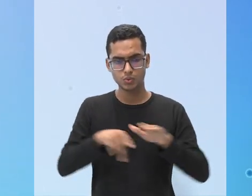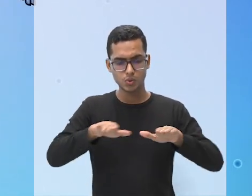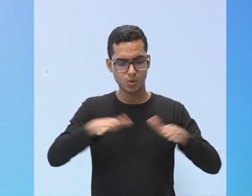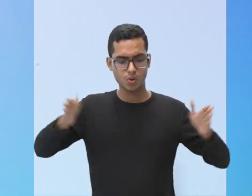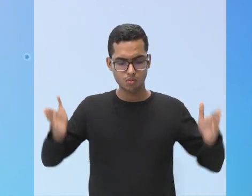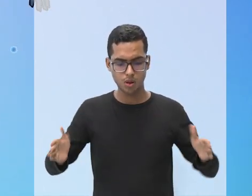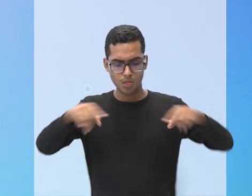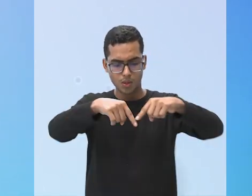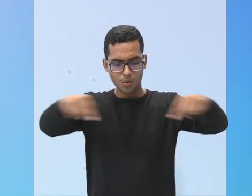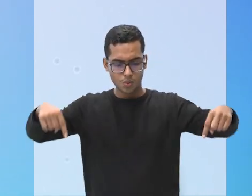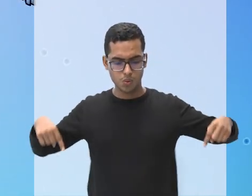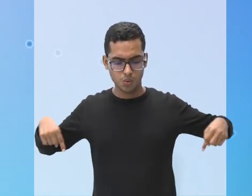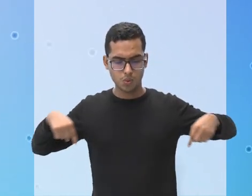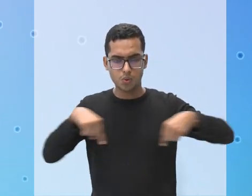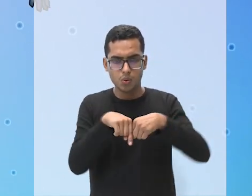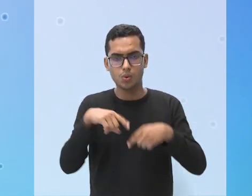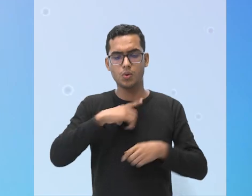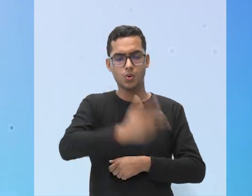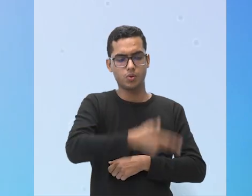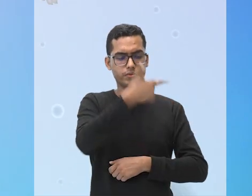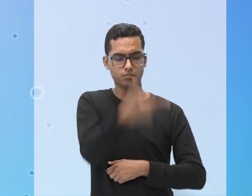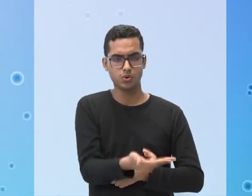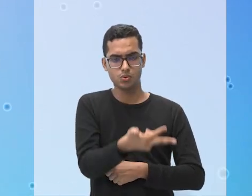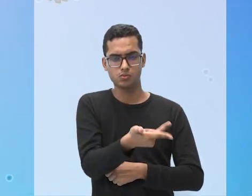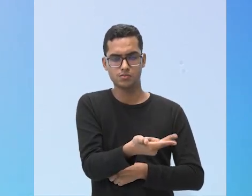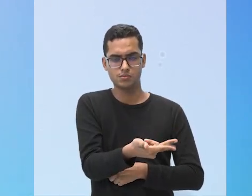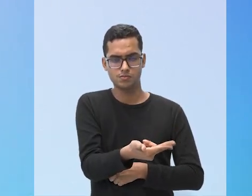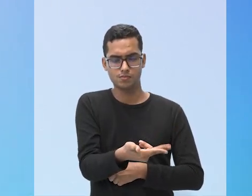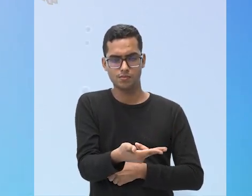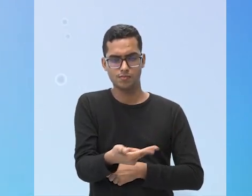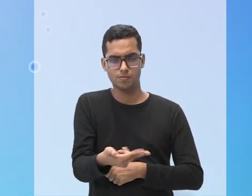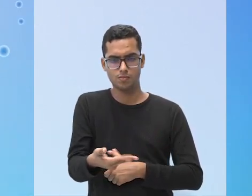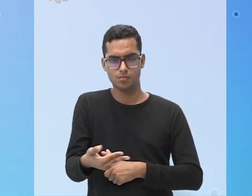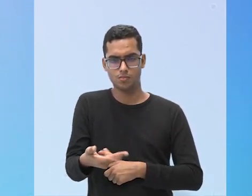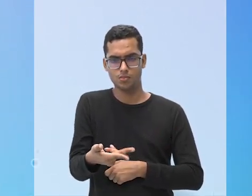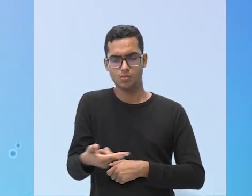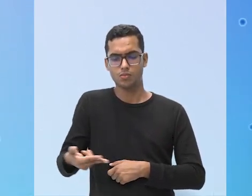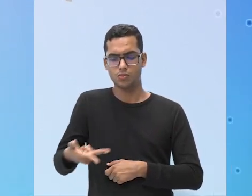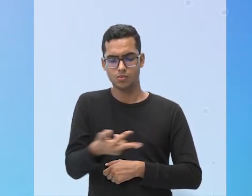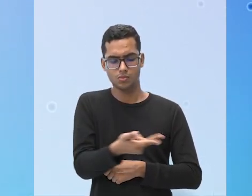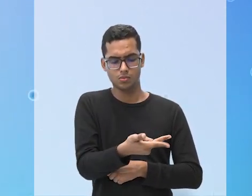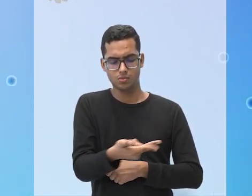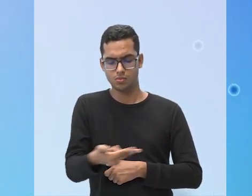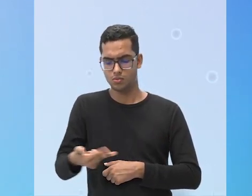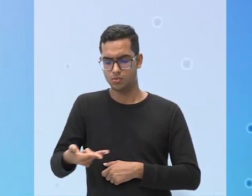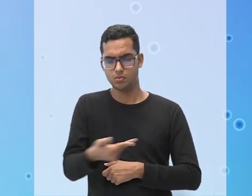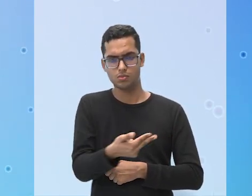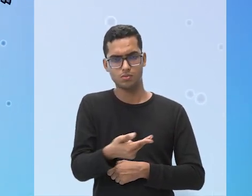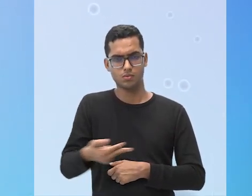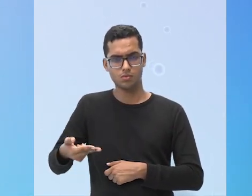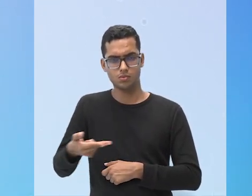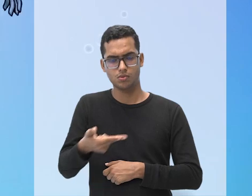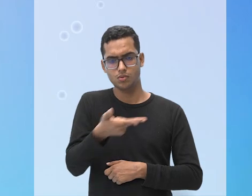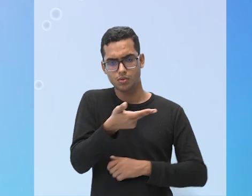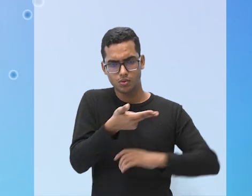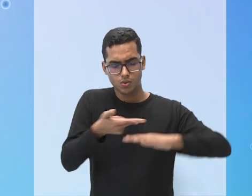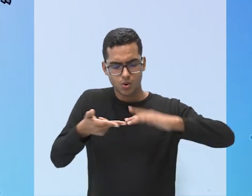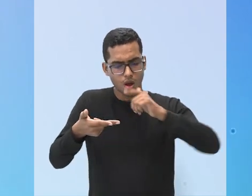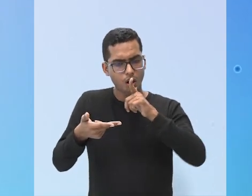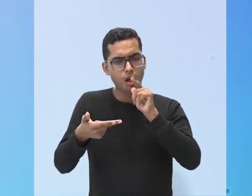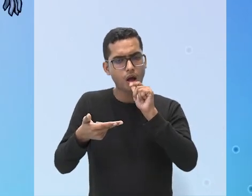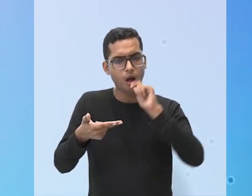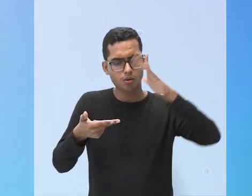né? Vocês podem ver aí pelo posicionamento. Então, olha só, o atleta, ele posiciona-se com o peito voltado